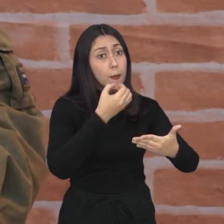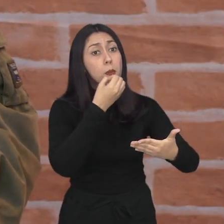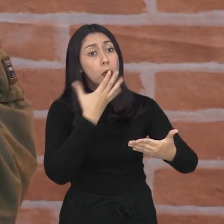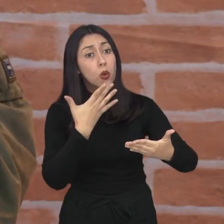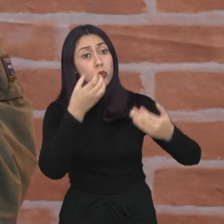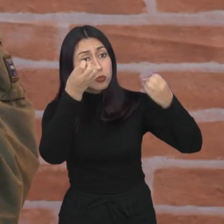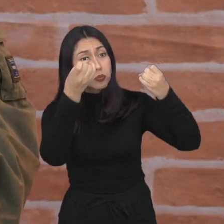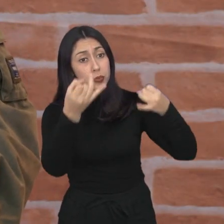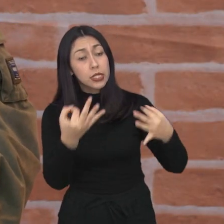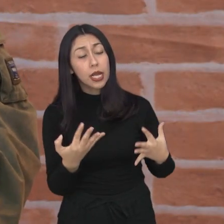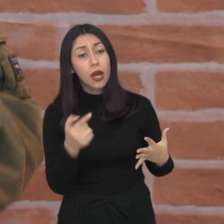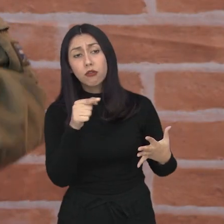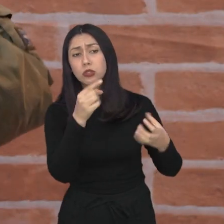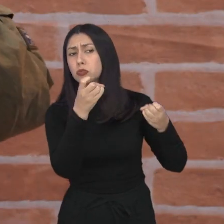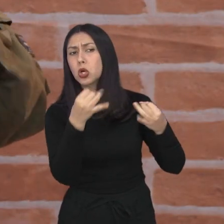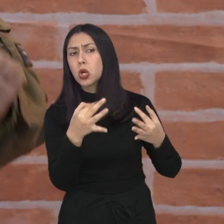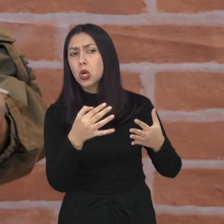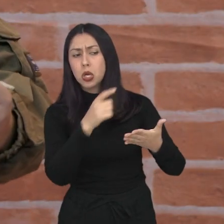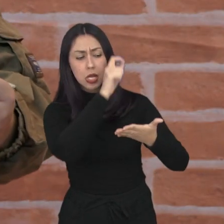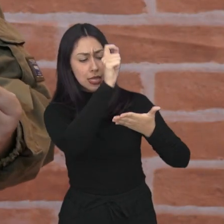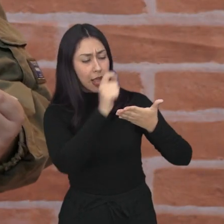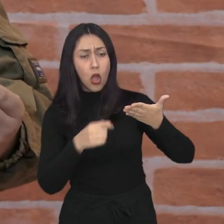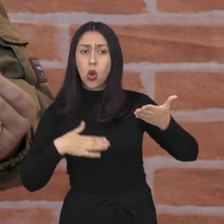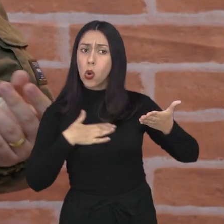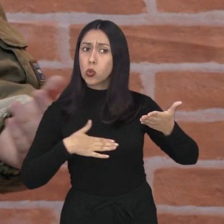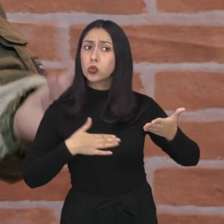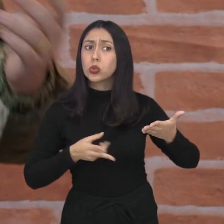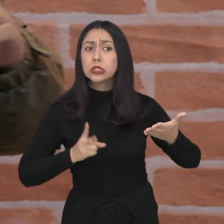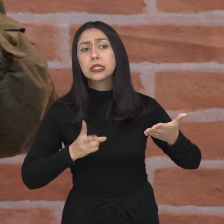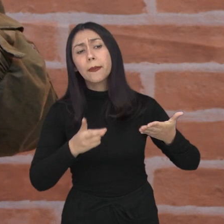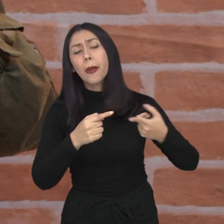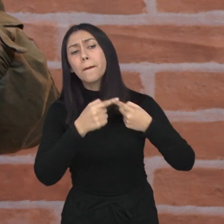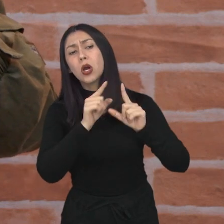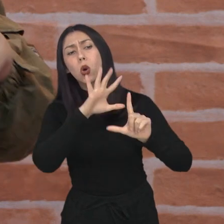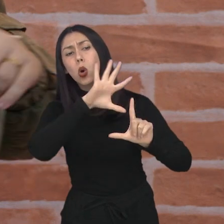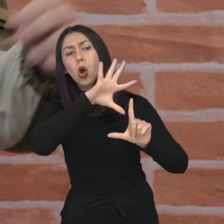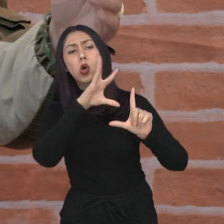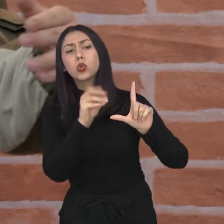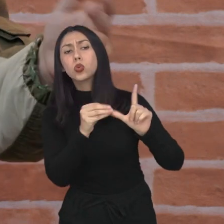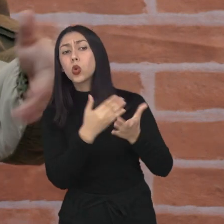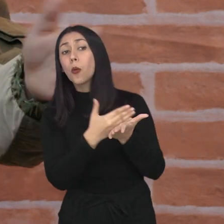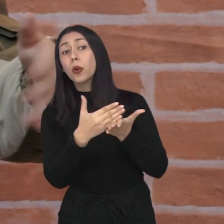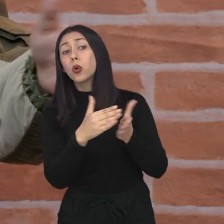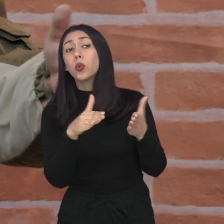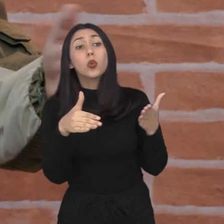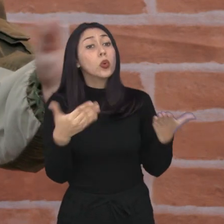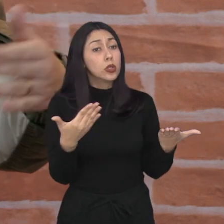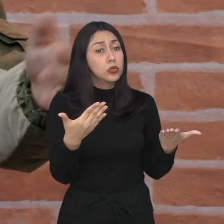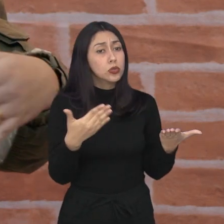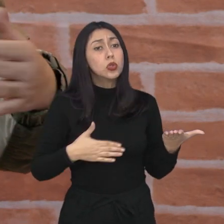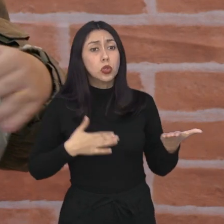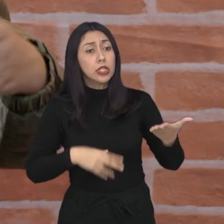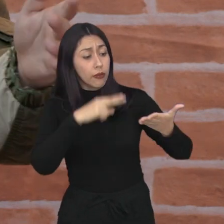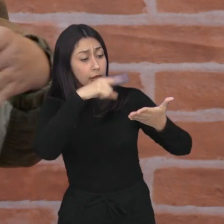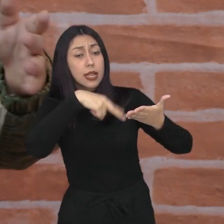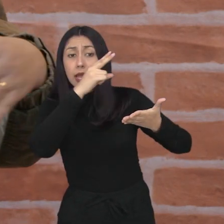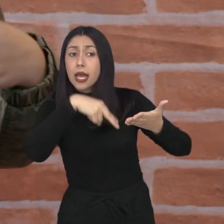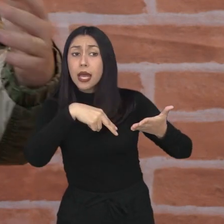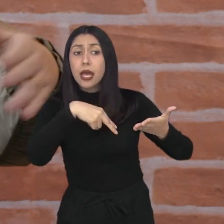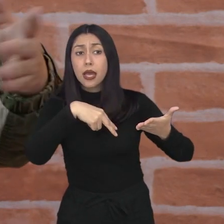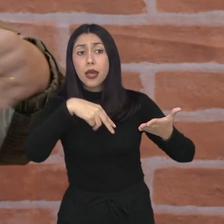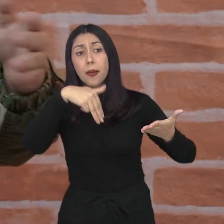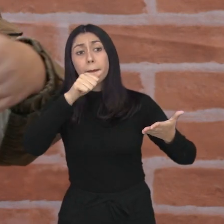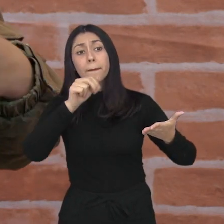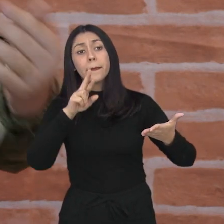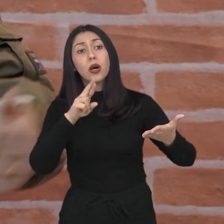falar disso, que você disse que sempre gostou de escrever. Mas o cartoon entrou na sua vida quando? Desde pequeno você gostava de ler os cartoons, Maurício de